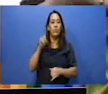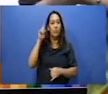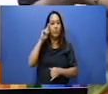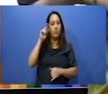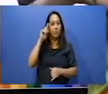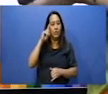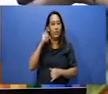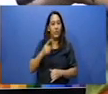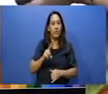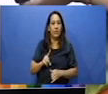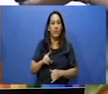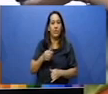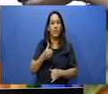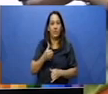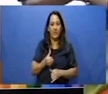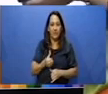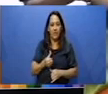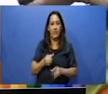de abril de